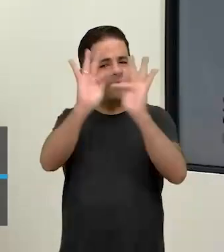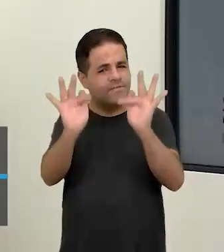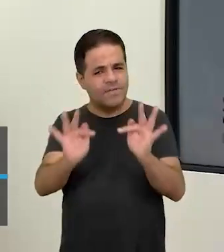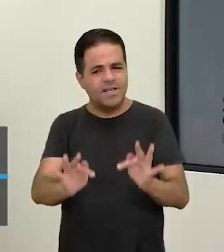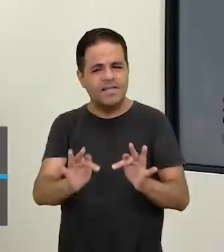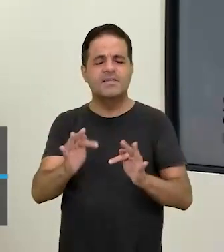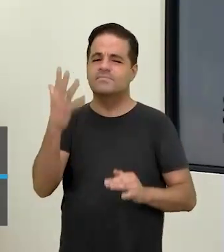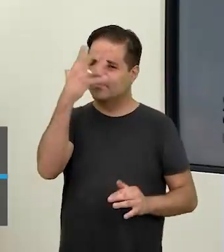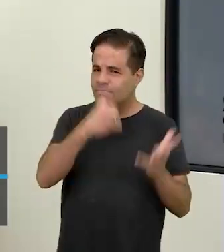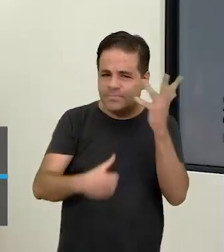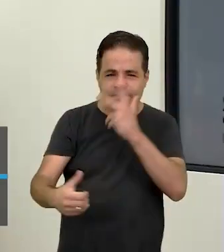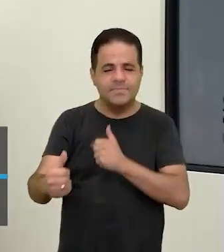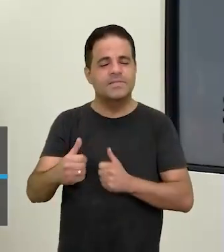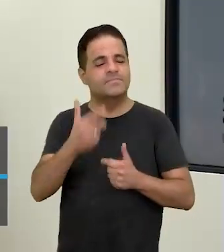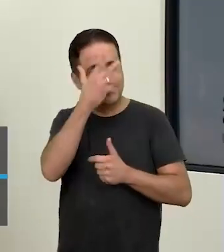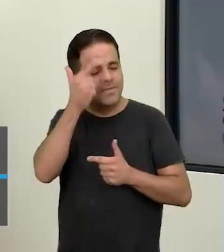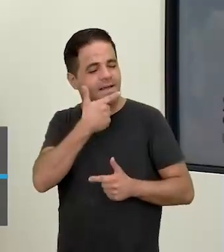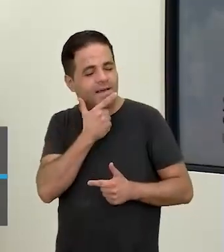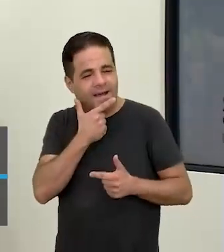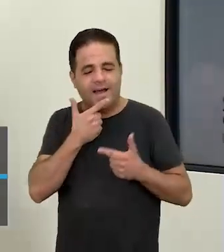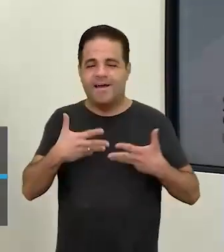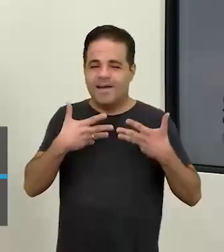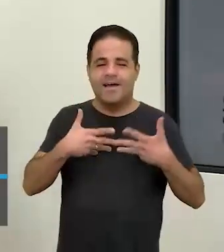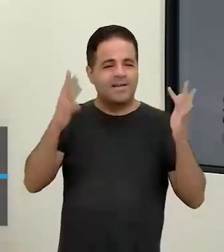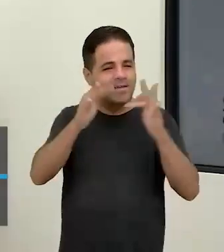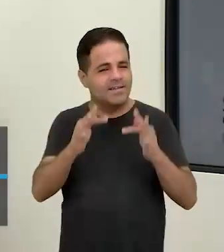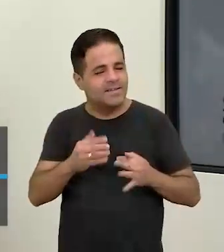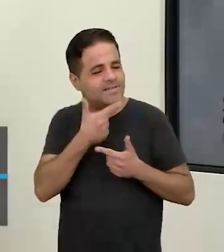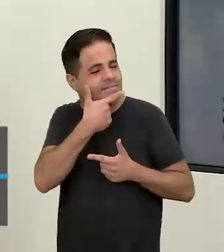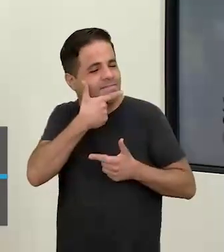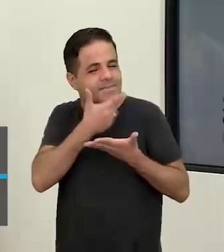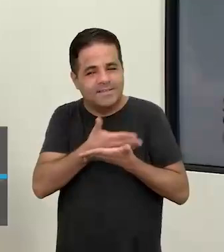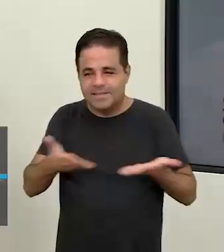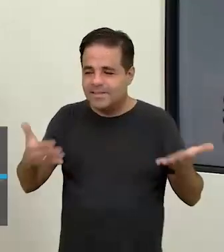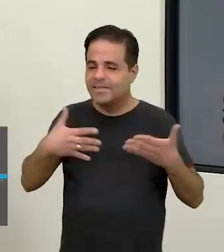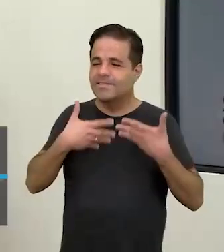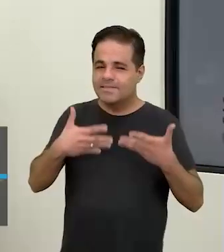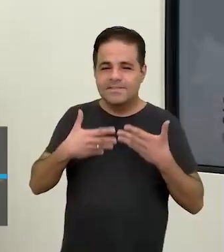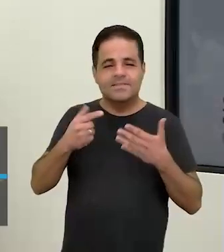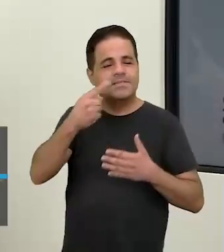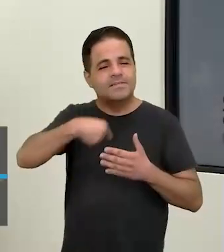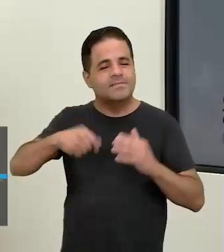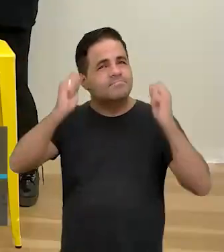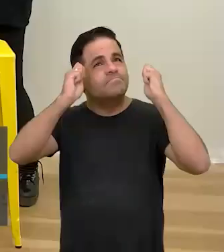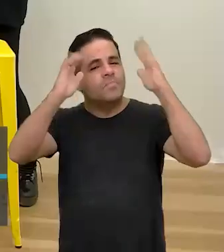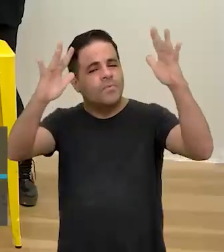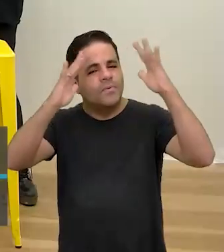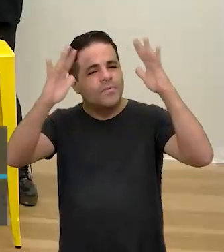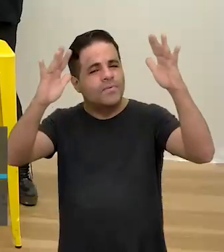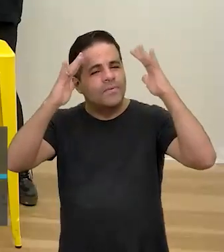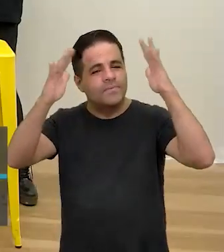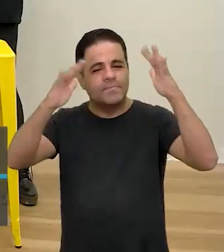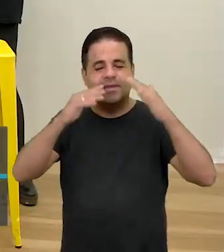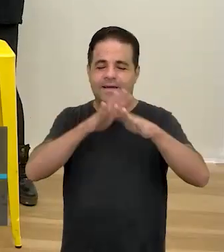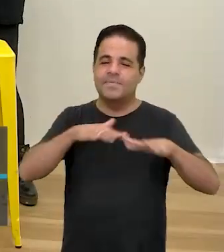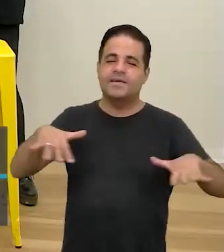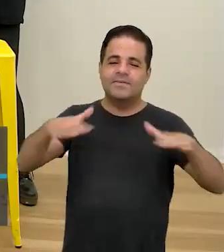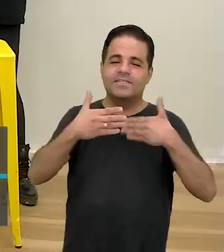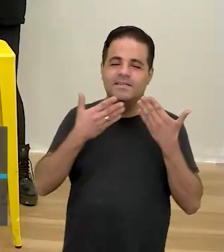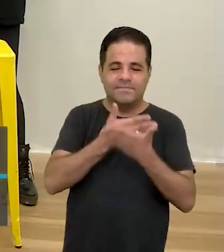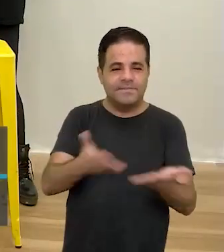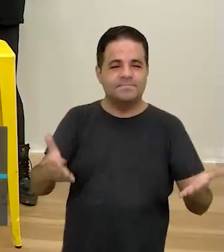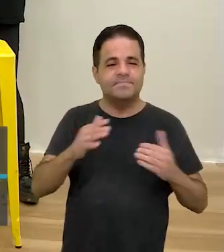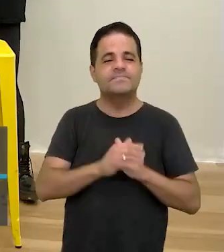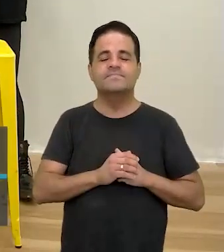feliz, gente bonita, gente simpática, gente sorridente, gente crítica, gente reflexiva. E eu não tenho tantos adjetivos mais para